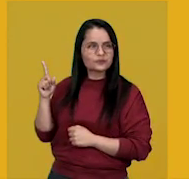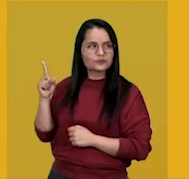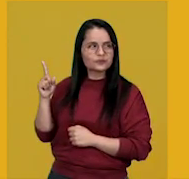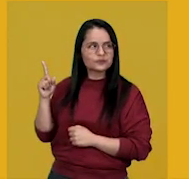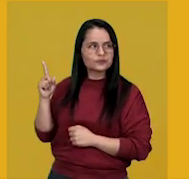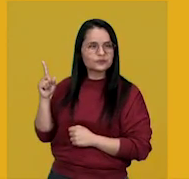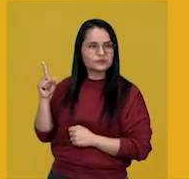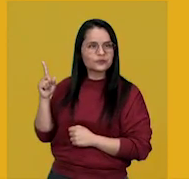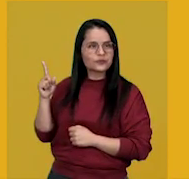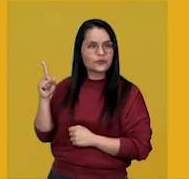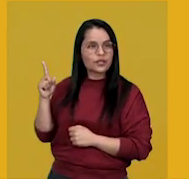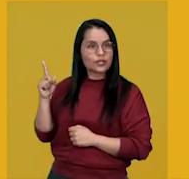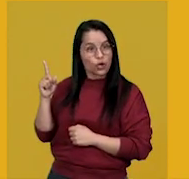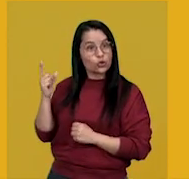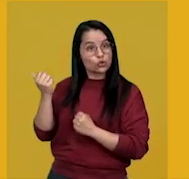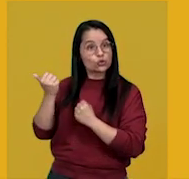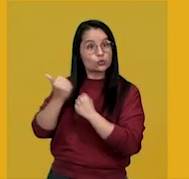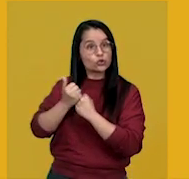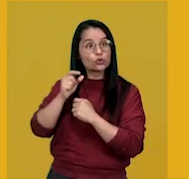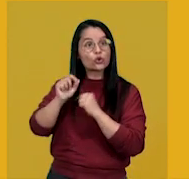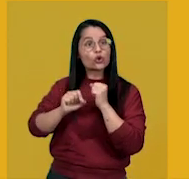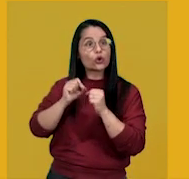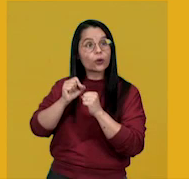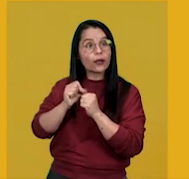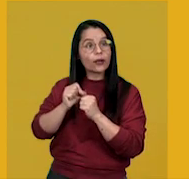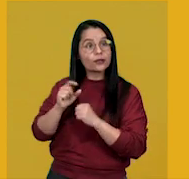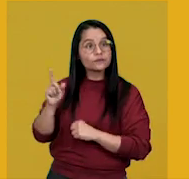de água de novo, vou substituir por...